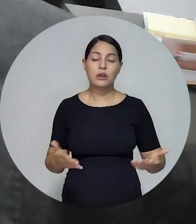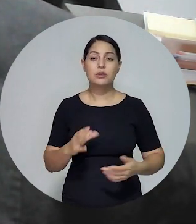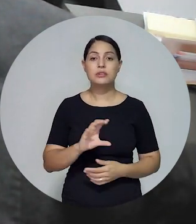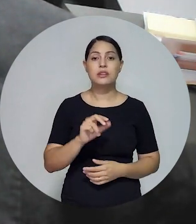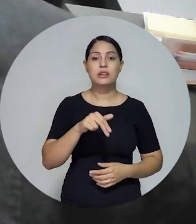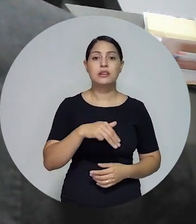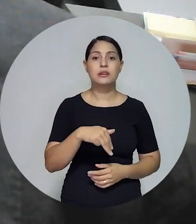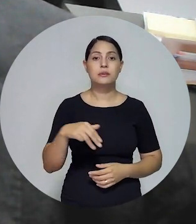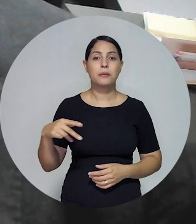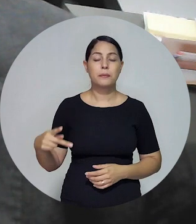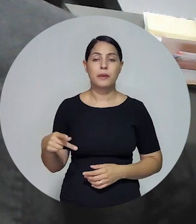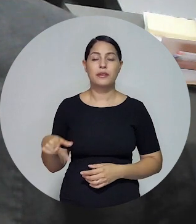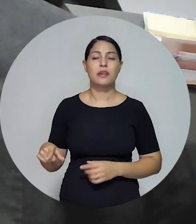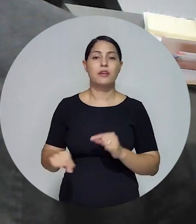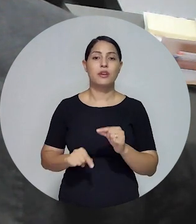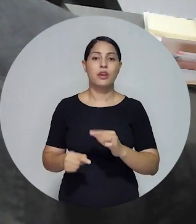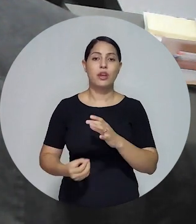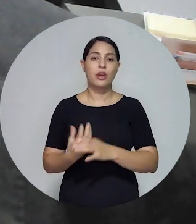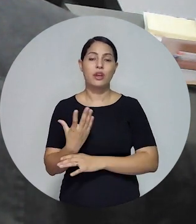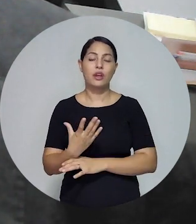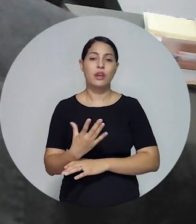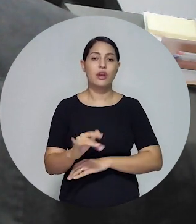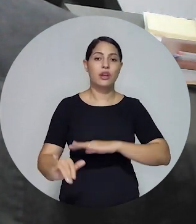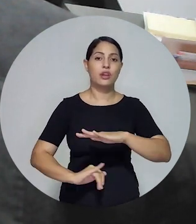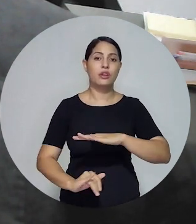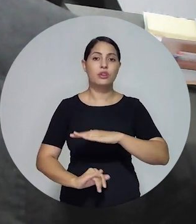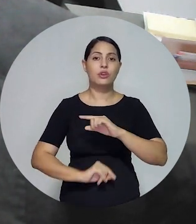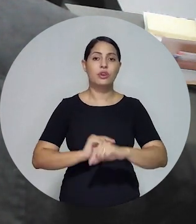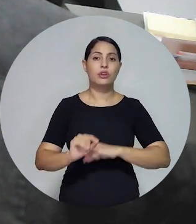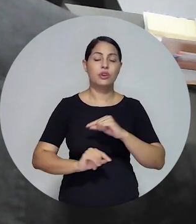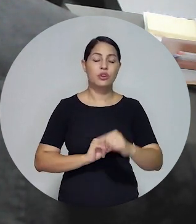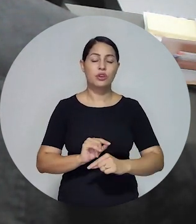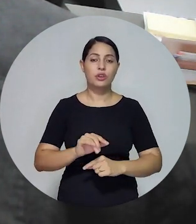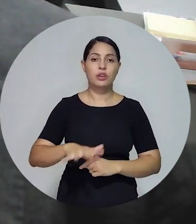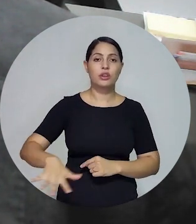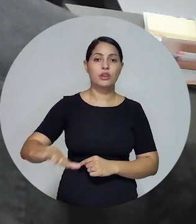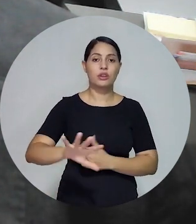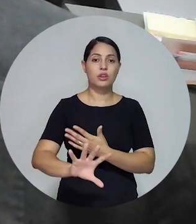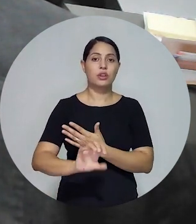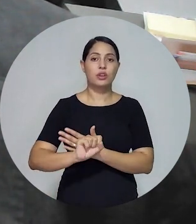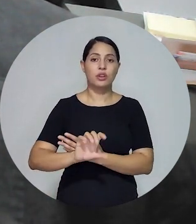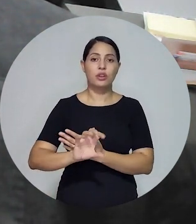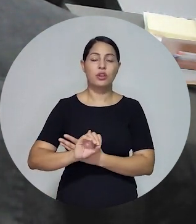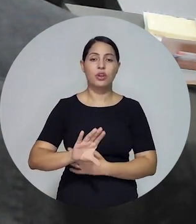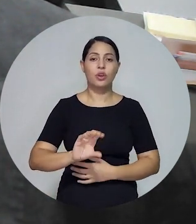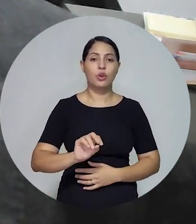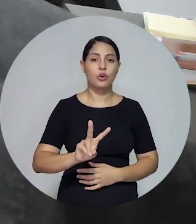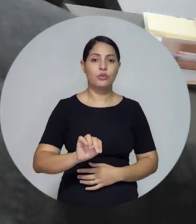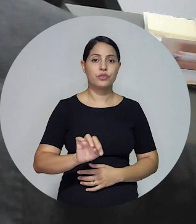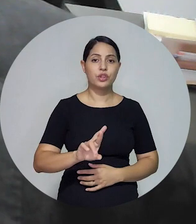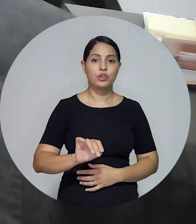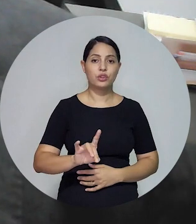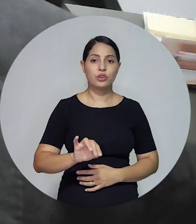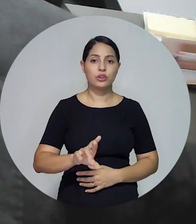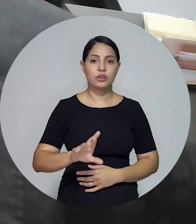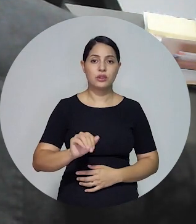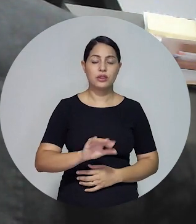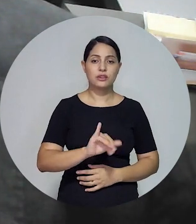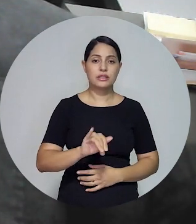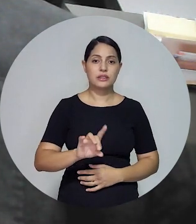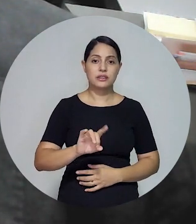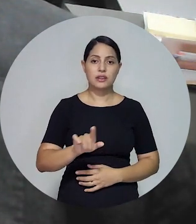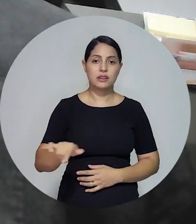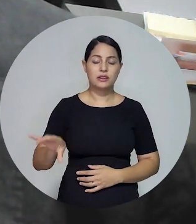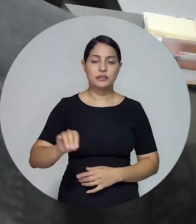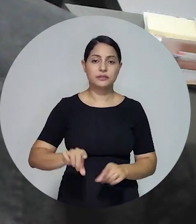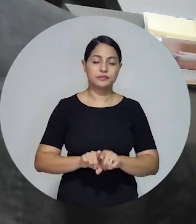Público. Para além disso, o CNMP estabeleceu, criou, instituiu a ouvidoria do cidadão, criou,